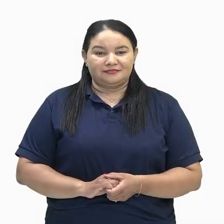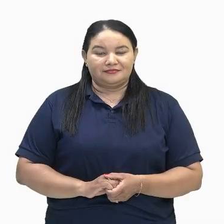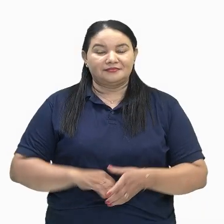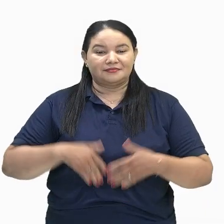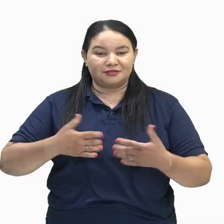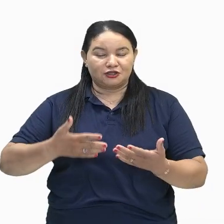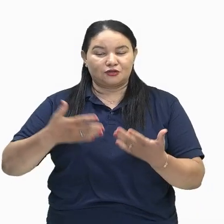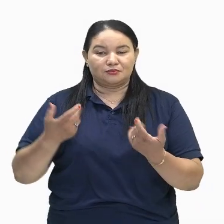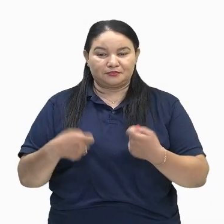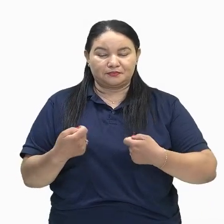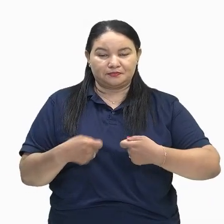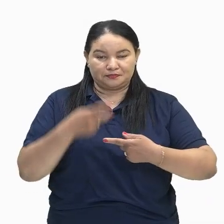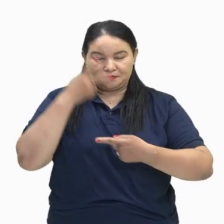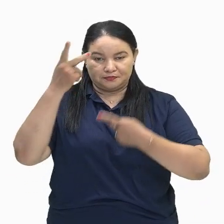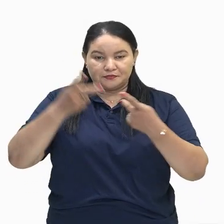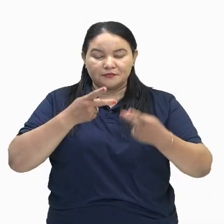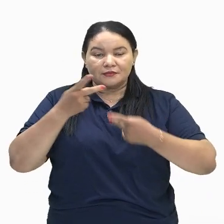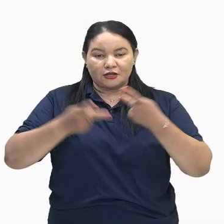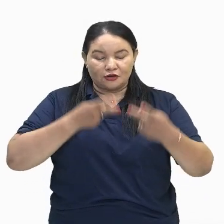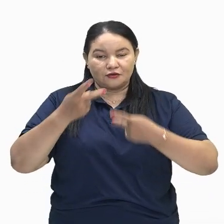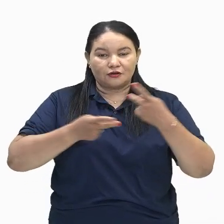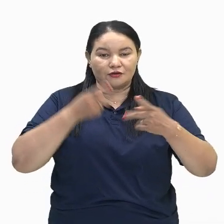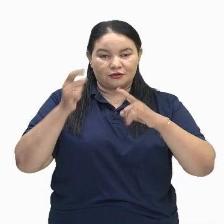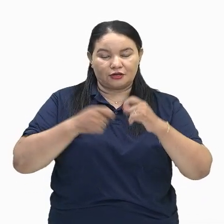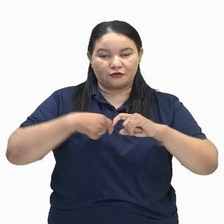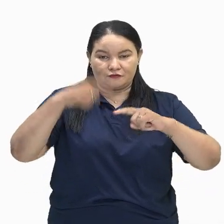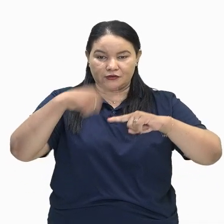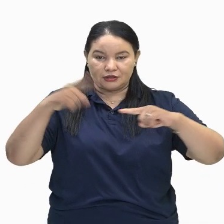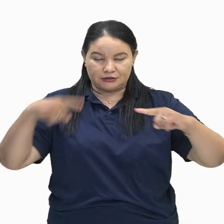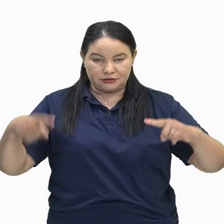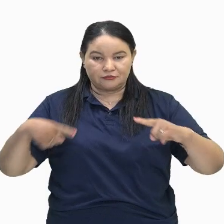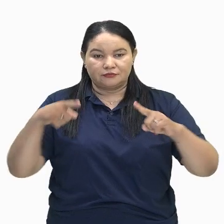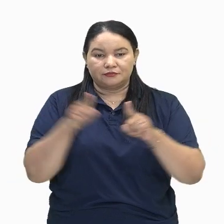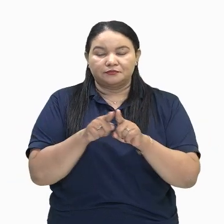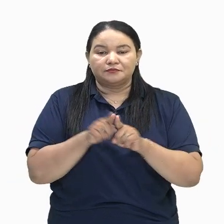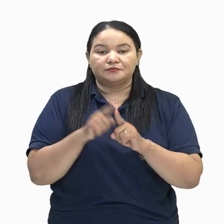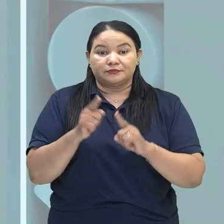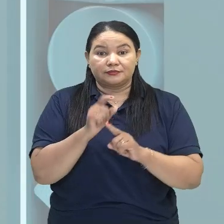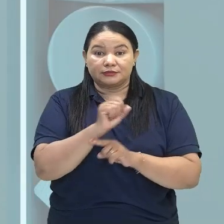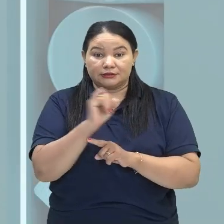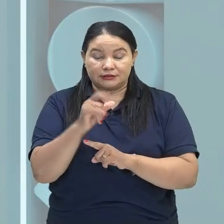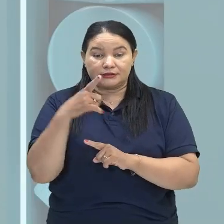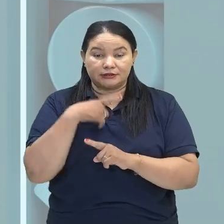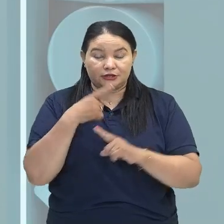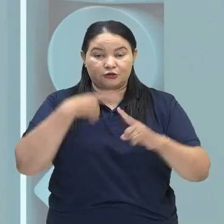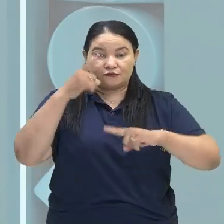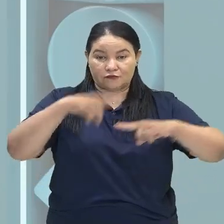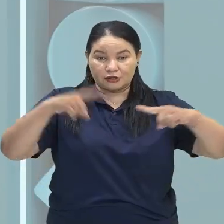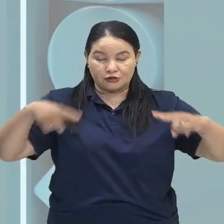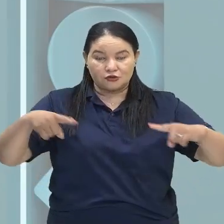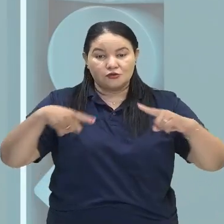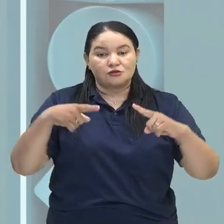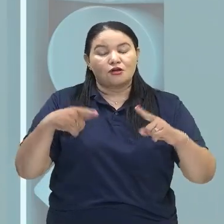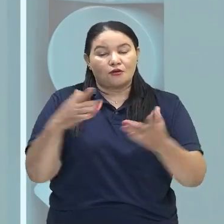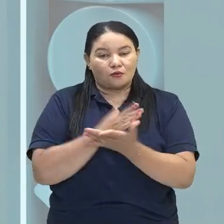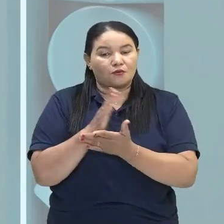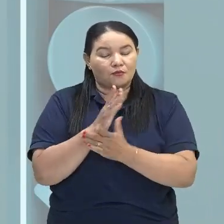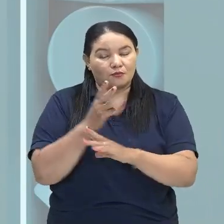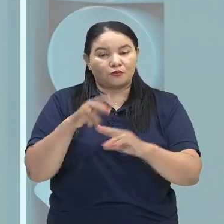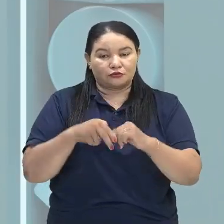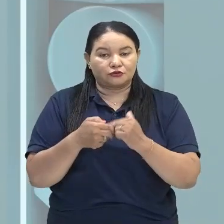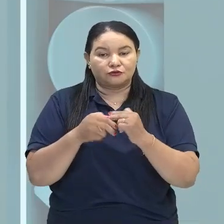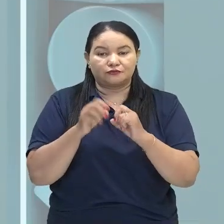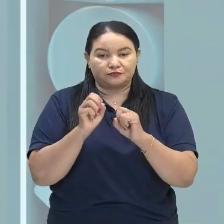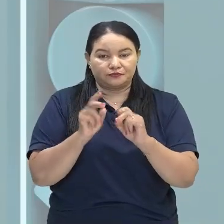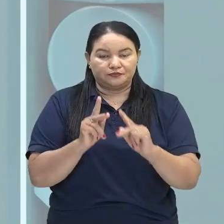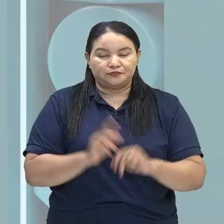erros. Então, se está ocorrendo essas variações, por algum motivo, razão.